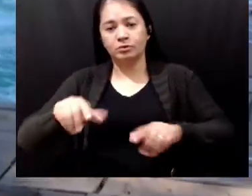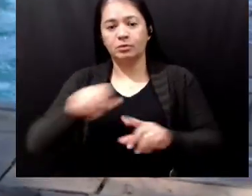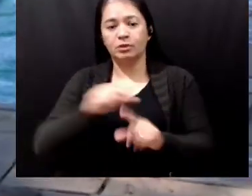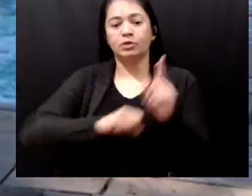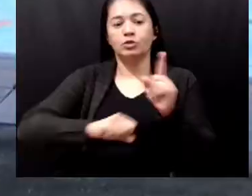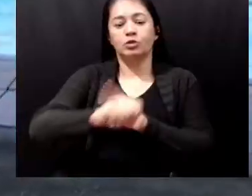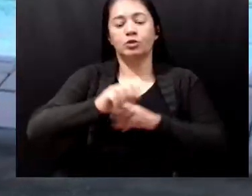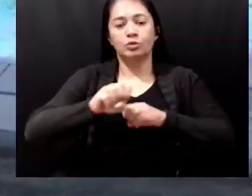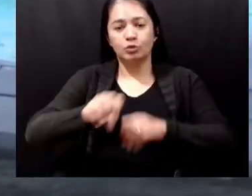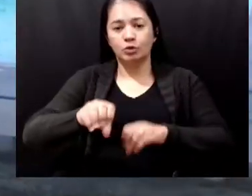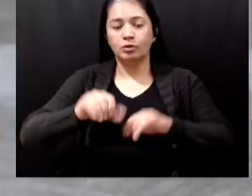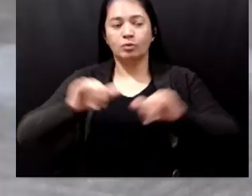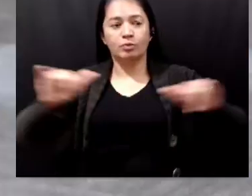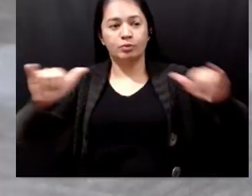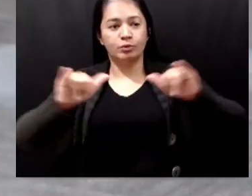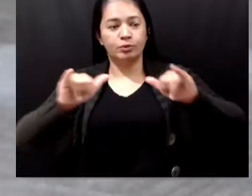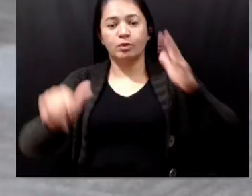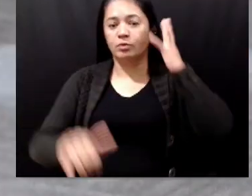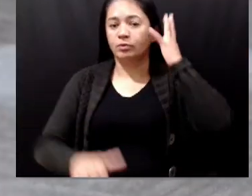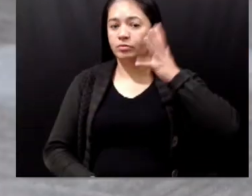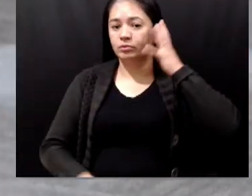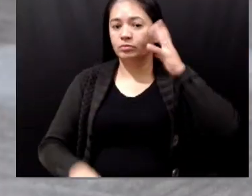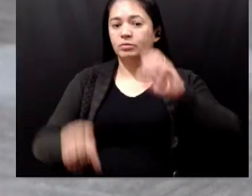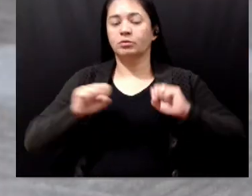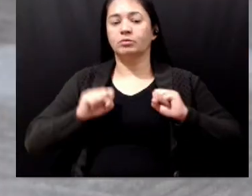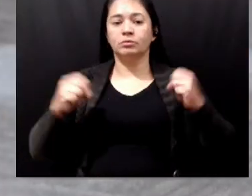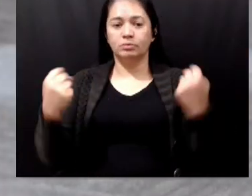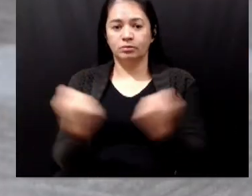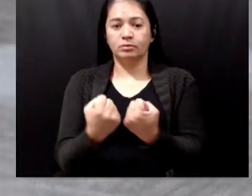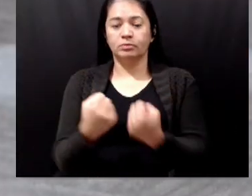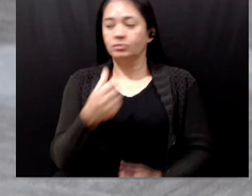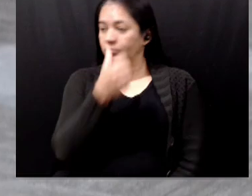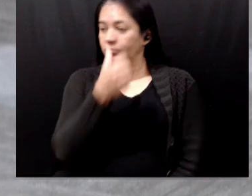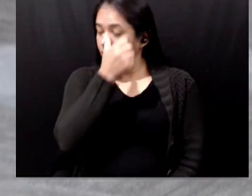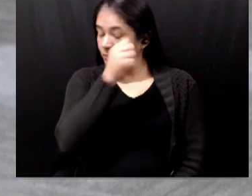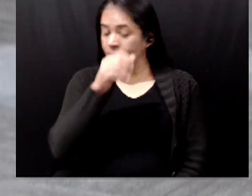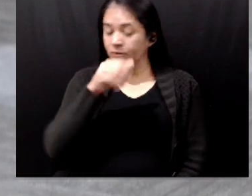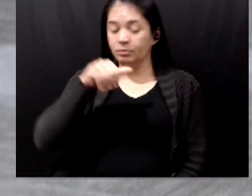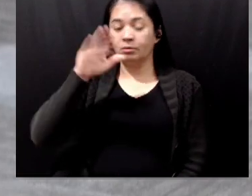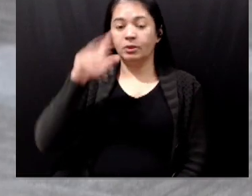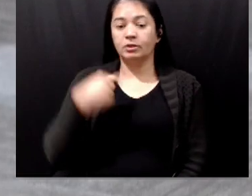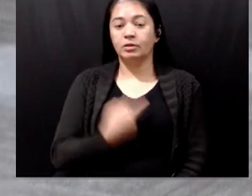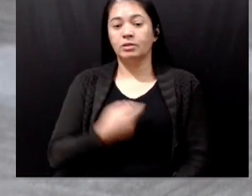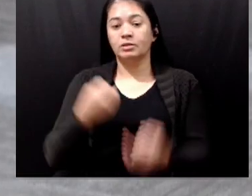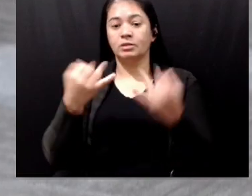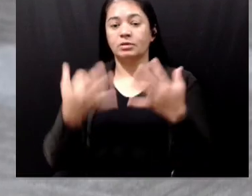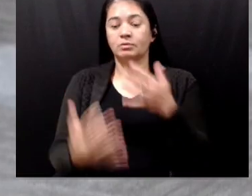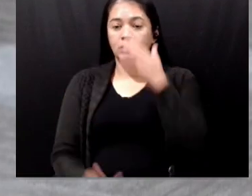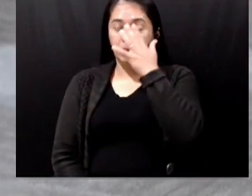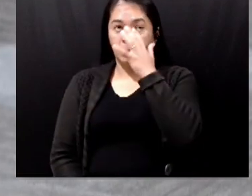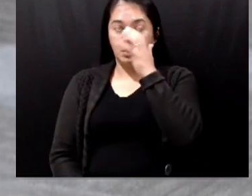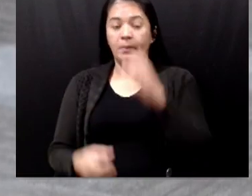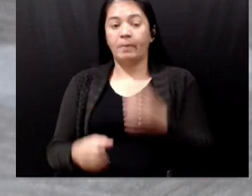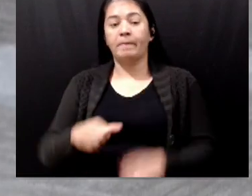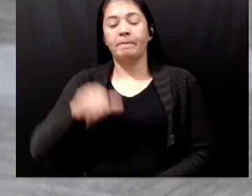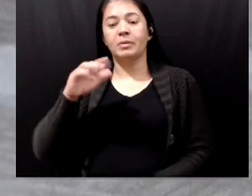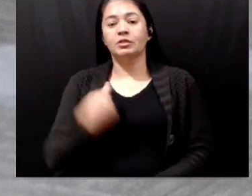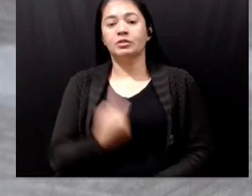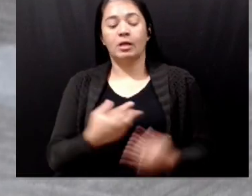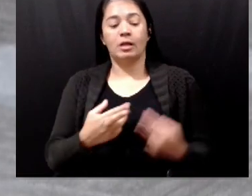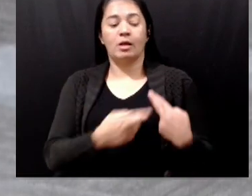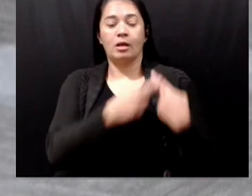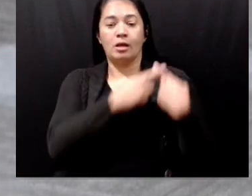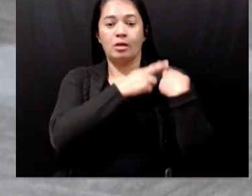campanhas, palestras e seminários. Então, acho que quanto mais a gente fala, quanto mais a gente alerta, mais a gente traz a responsabilidade para o